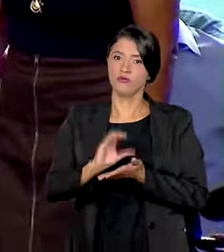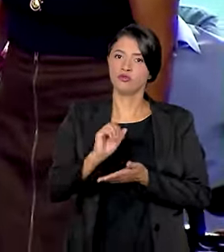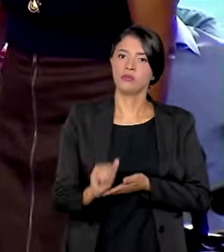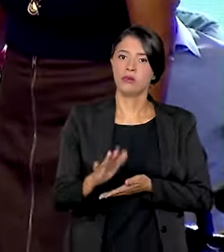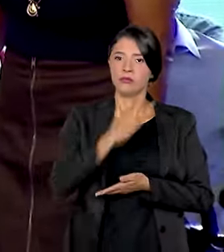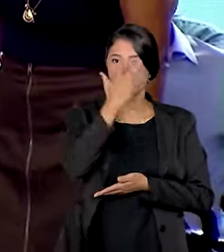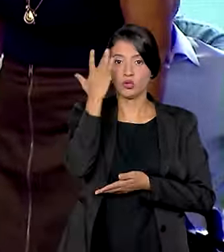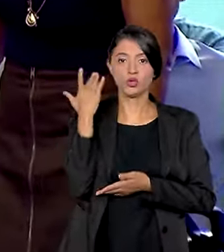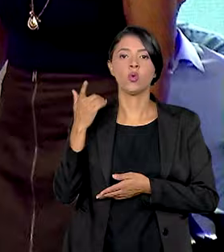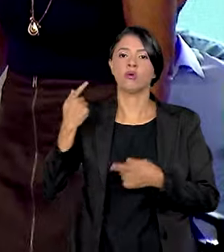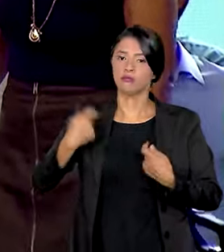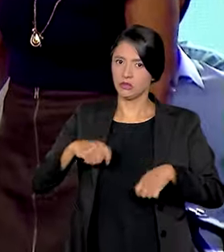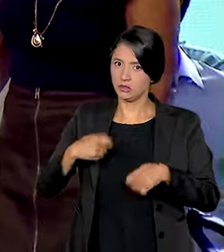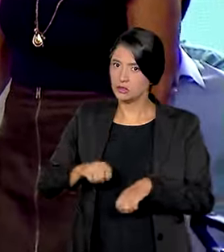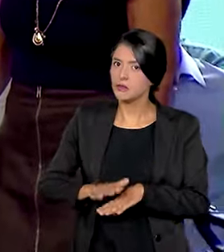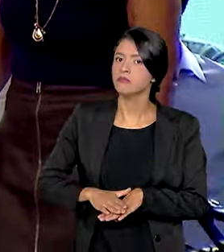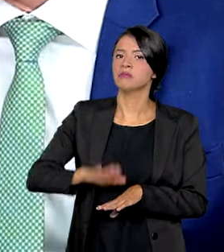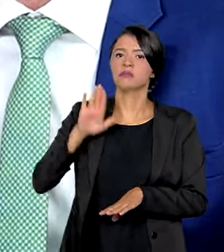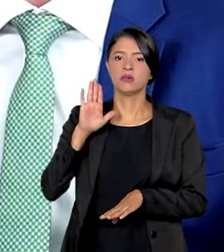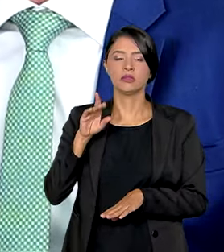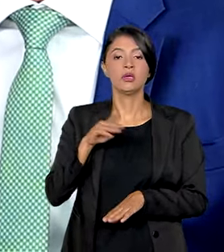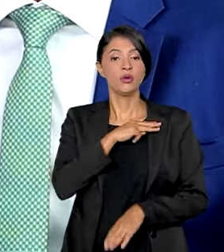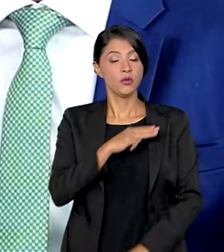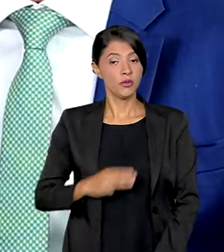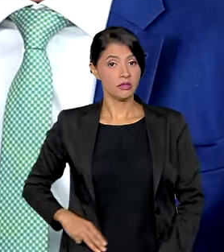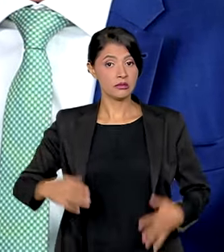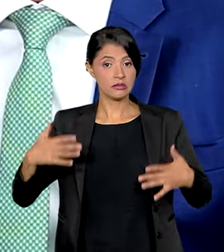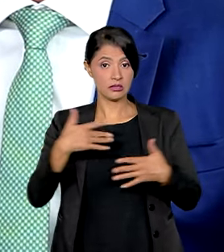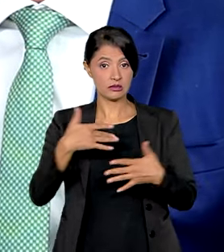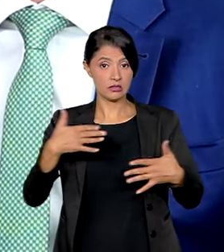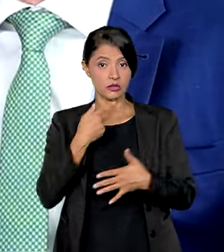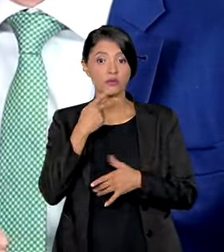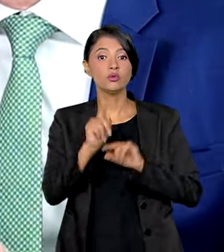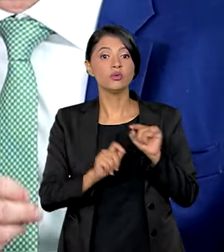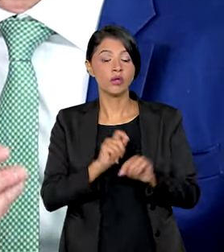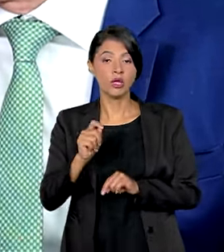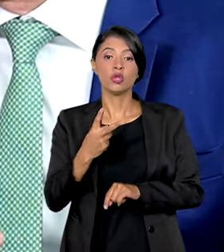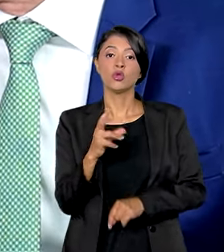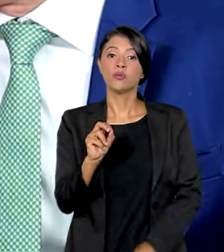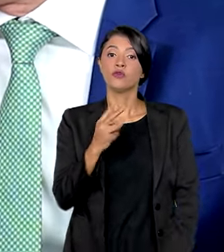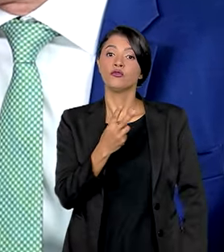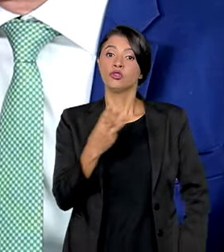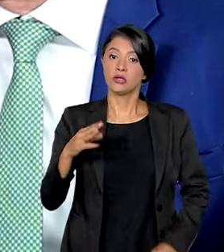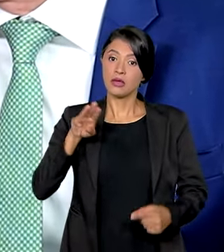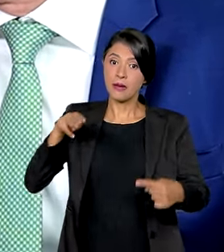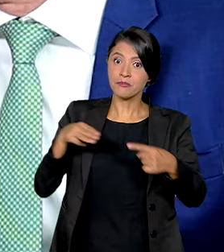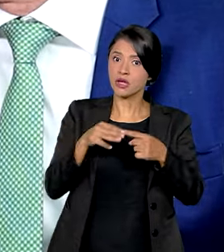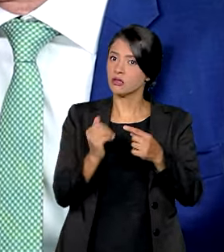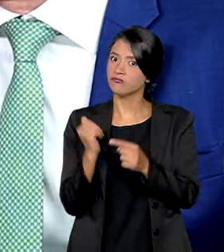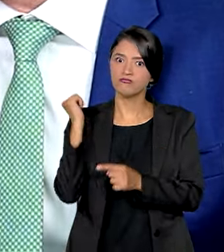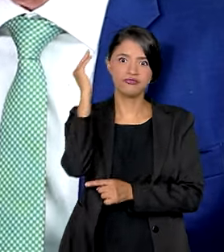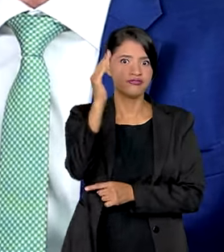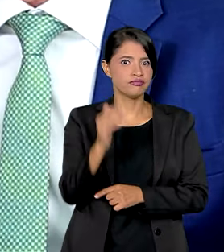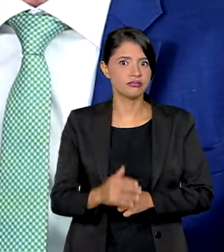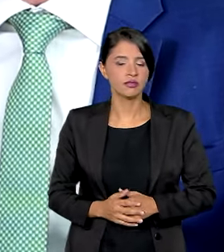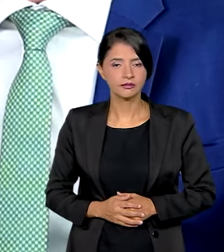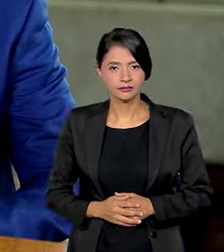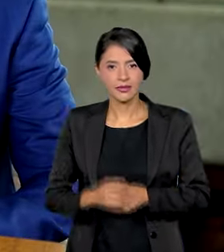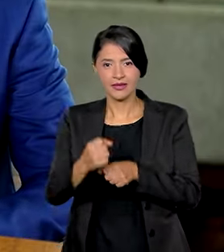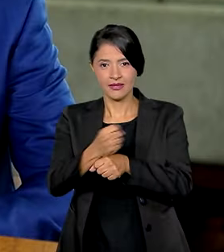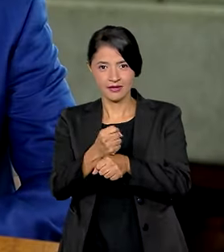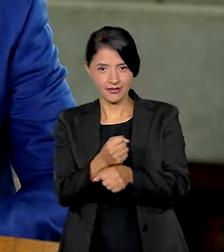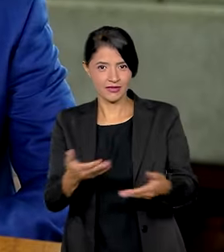ser maior para quem mais precisa. Segundo o ministro das Cidades, em 2023, a meta de entregas foi